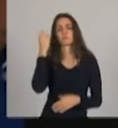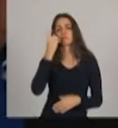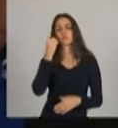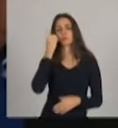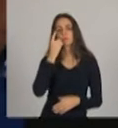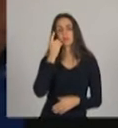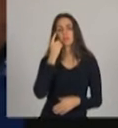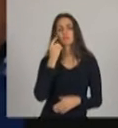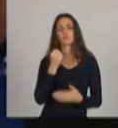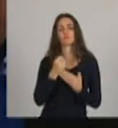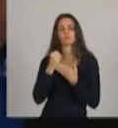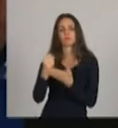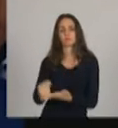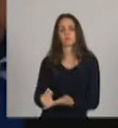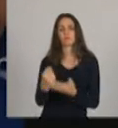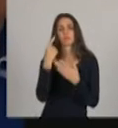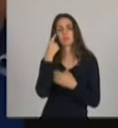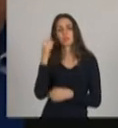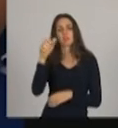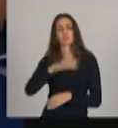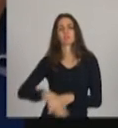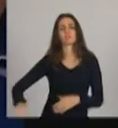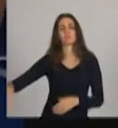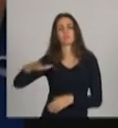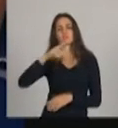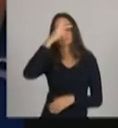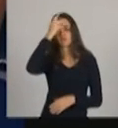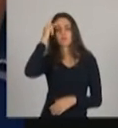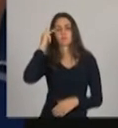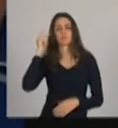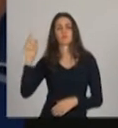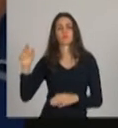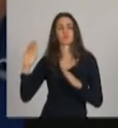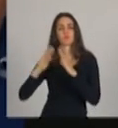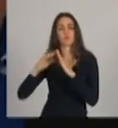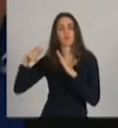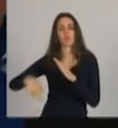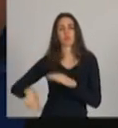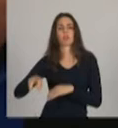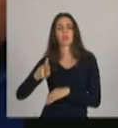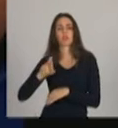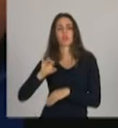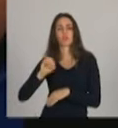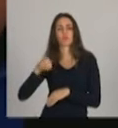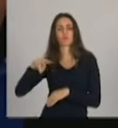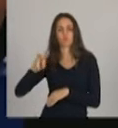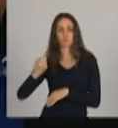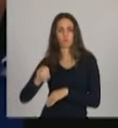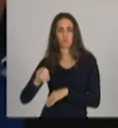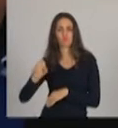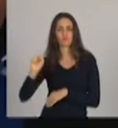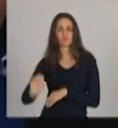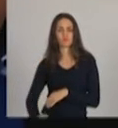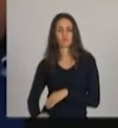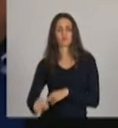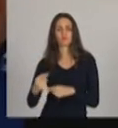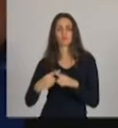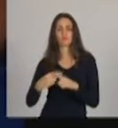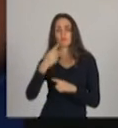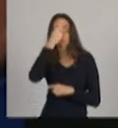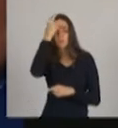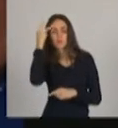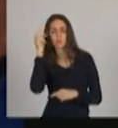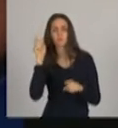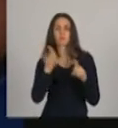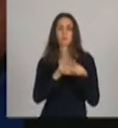interesses coletivos dos cidadãos rionovenses, empresariado e pessoas físicas,